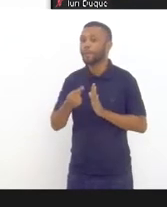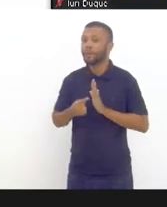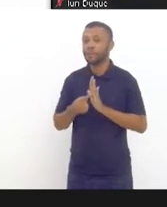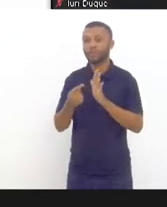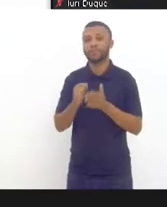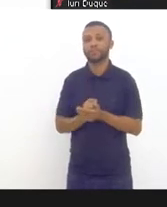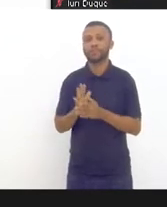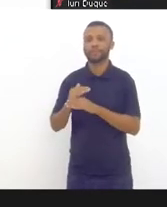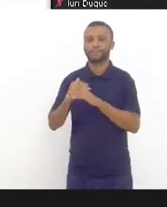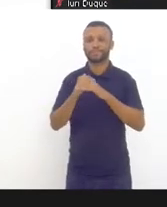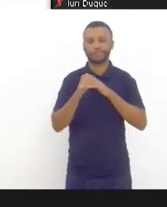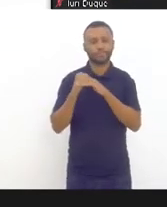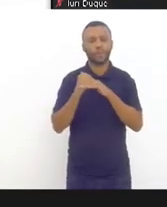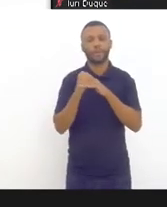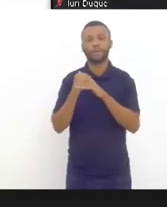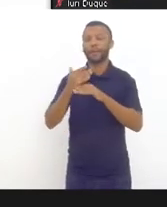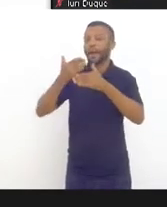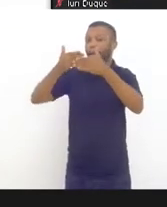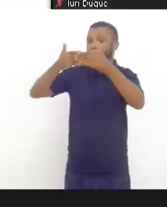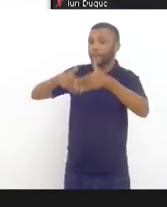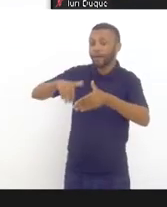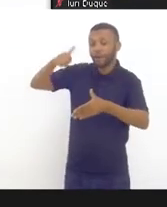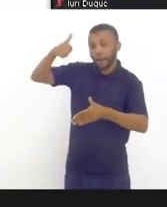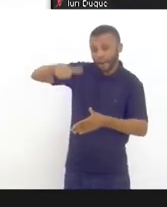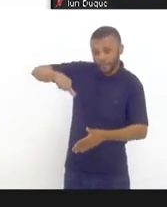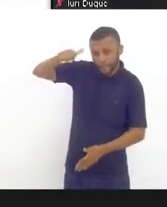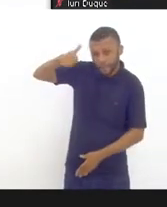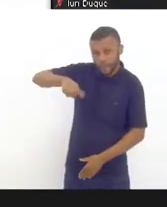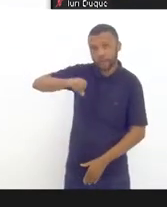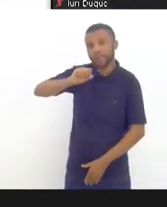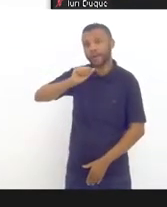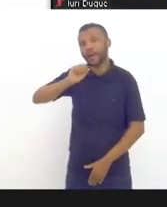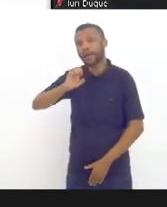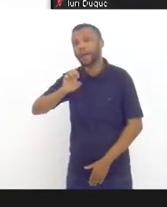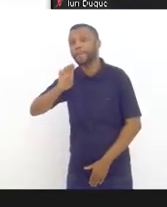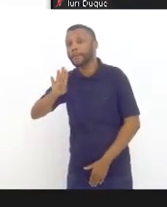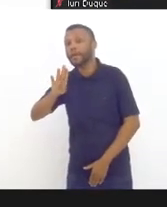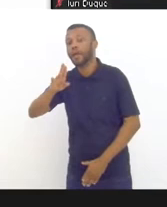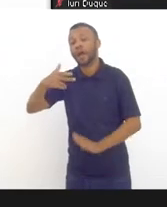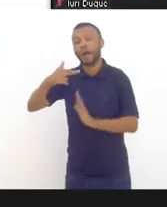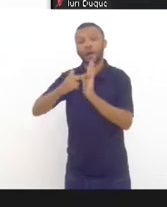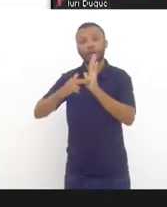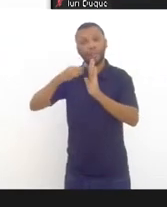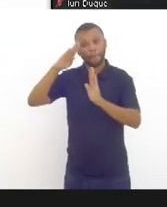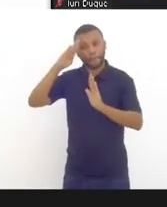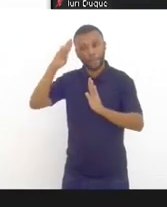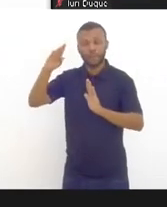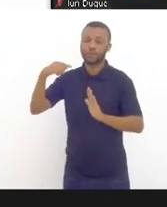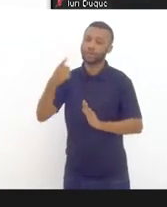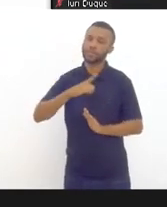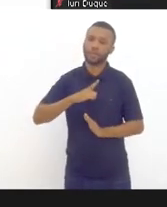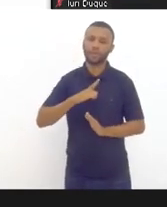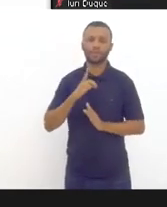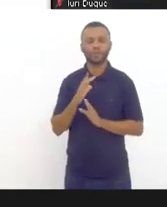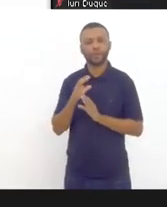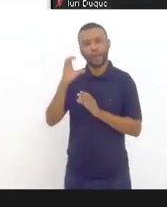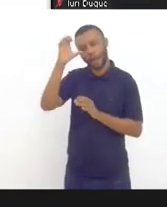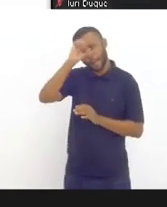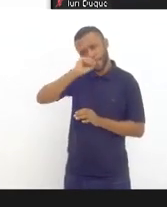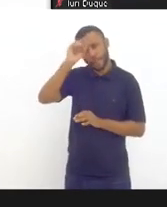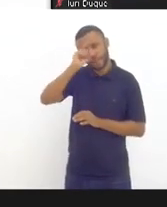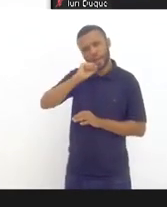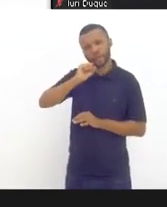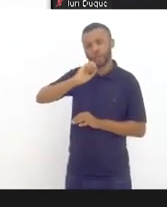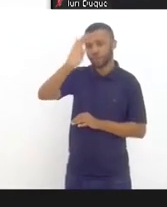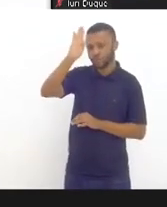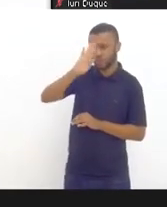padronizada obtida pelas provas do Saeb, que é, talvez, o critério hoje mais robusto que nós temos de aprendizagem no nosso país.